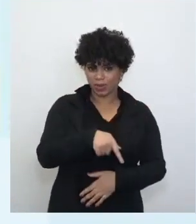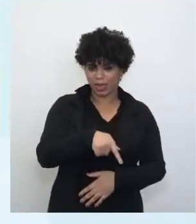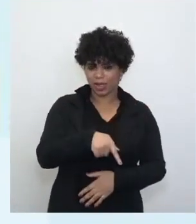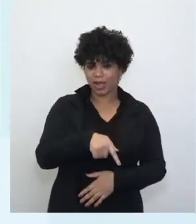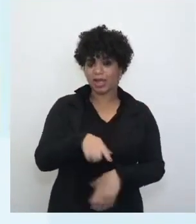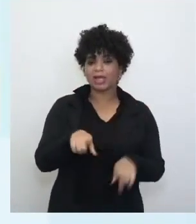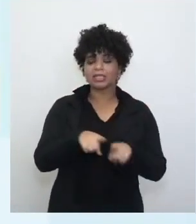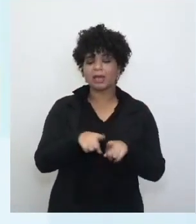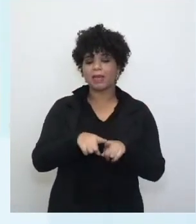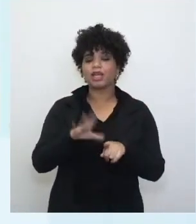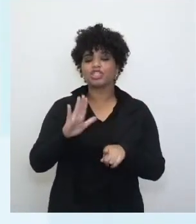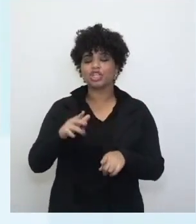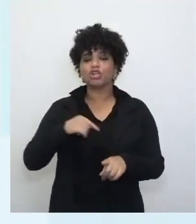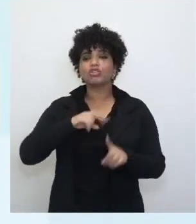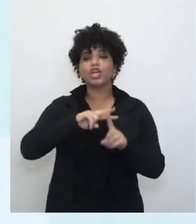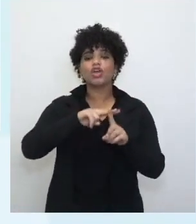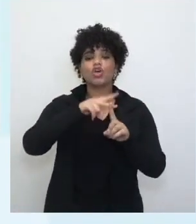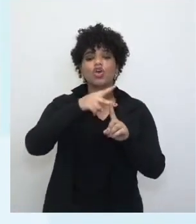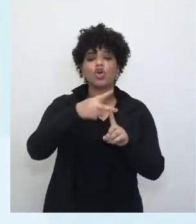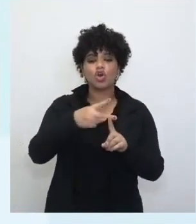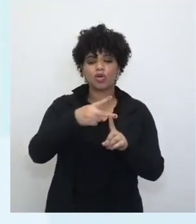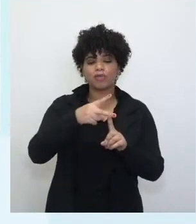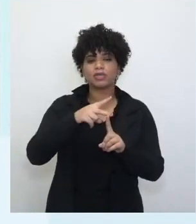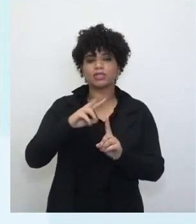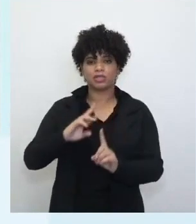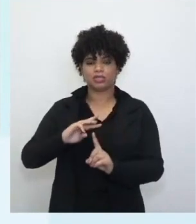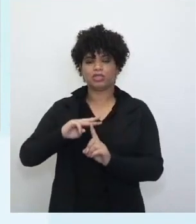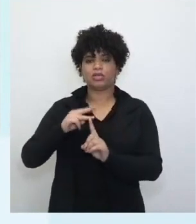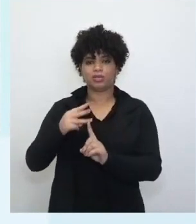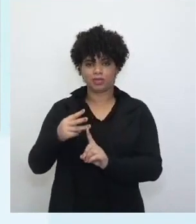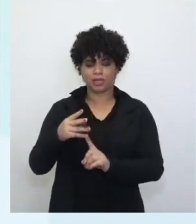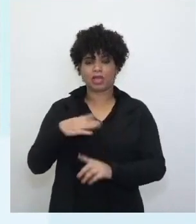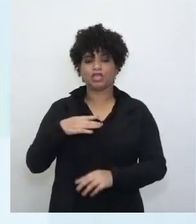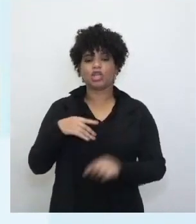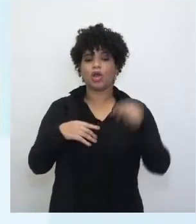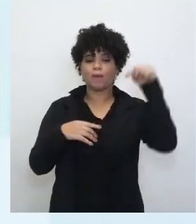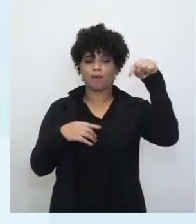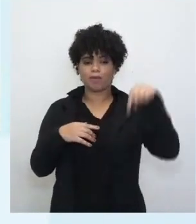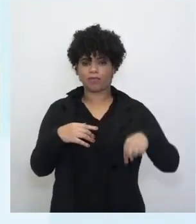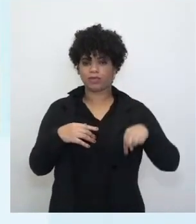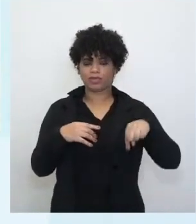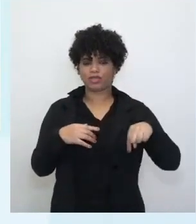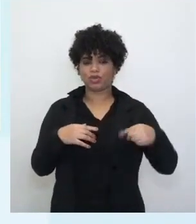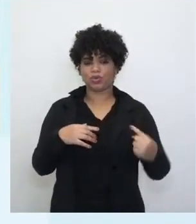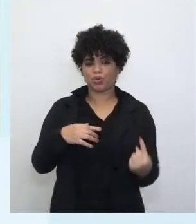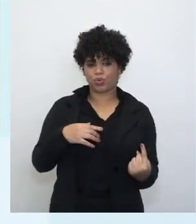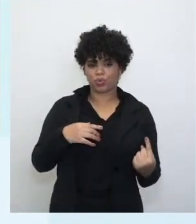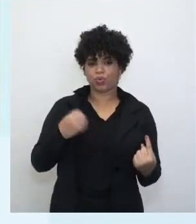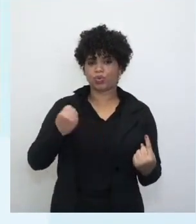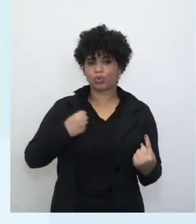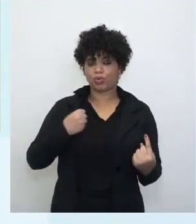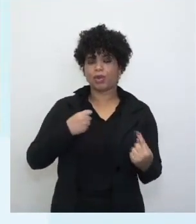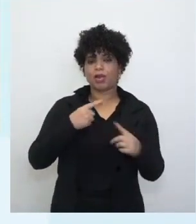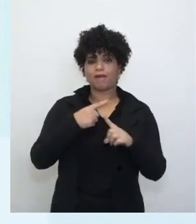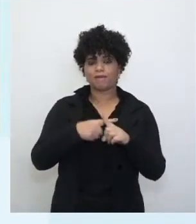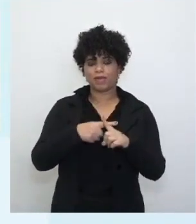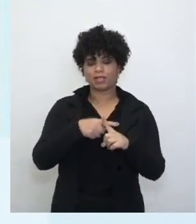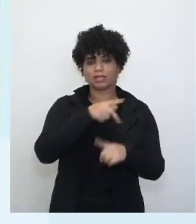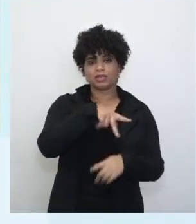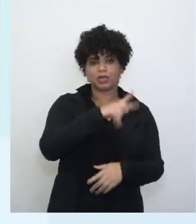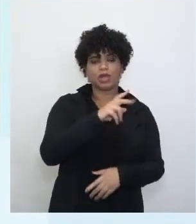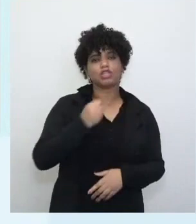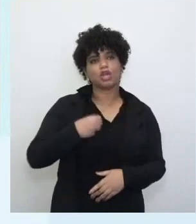nossos coeficientes. Legal. Abaixei o primeiro coeficiente, multipliquei ele pelo k e anotei